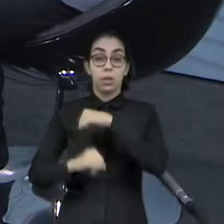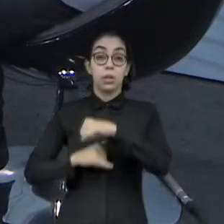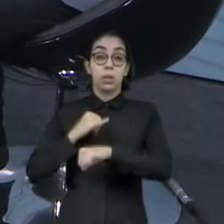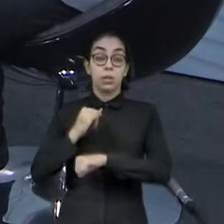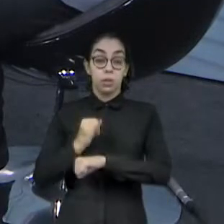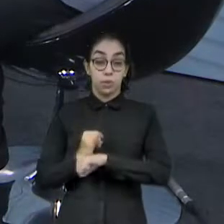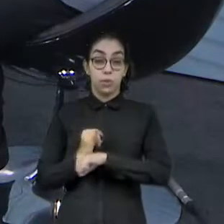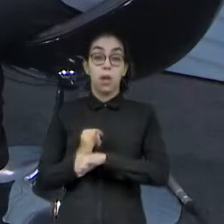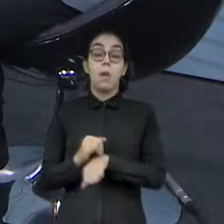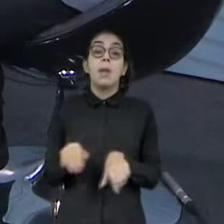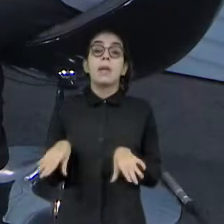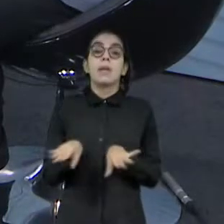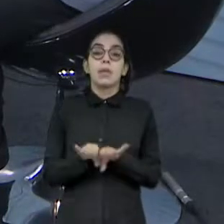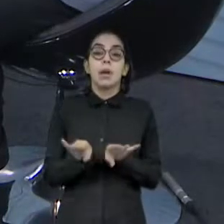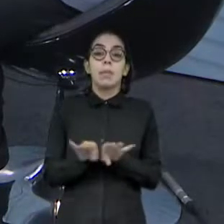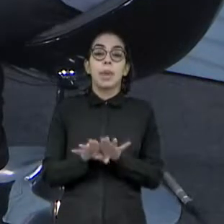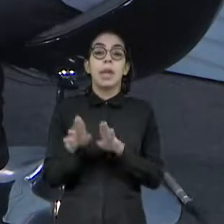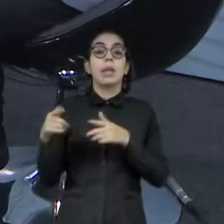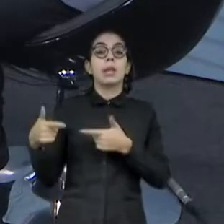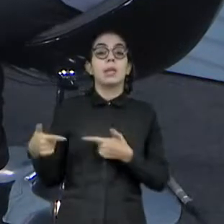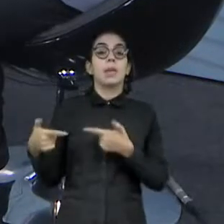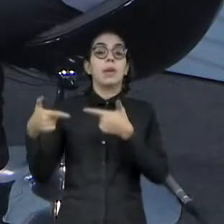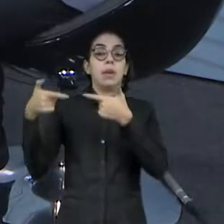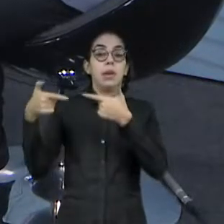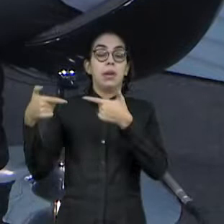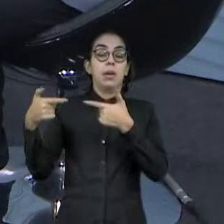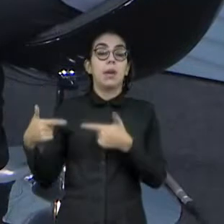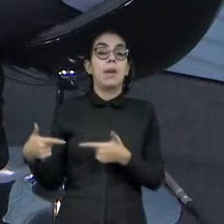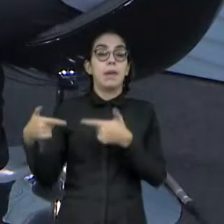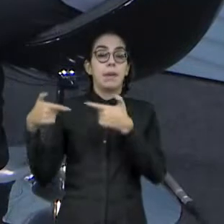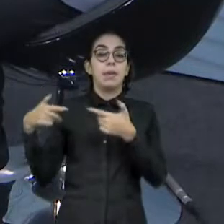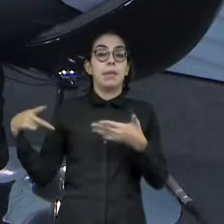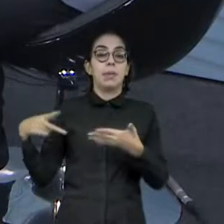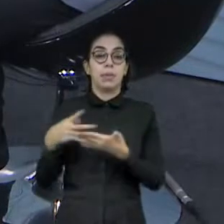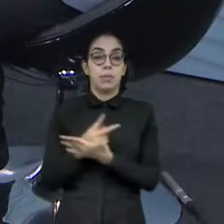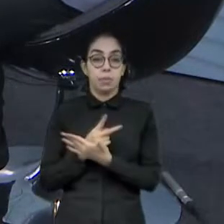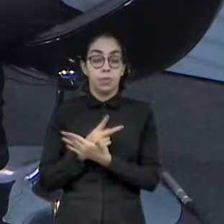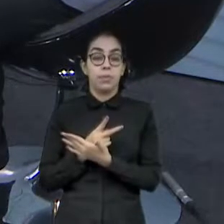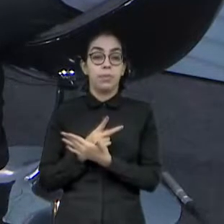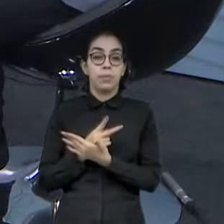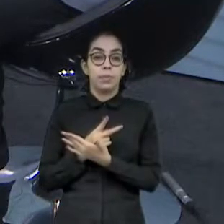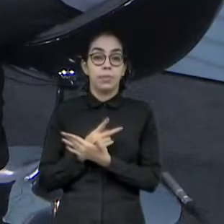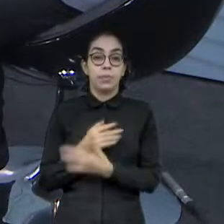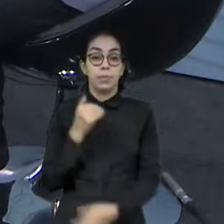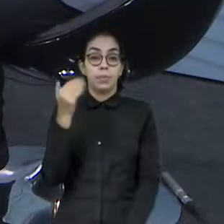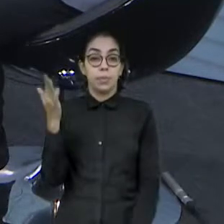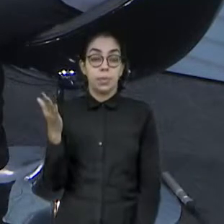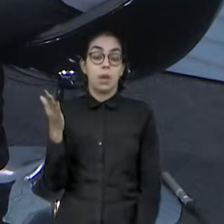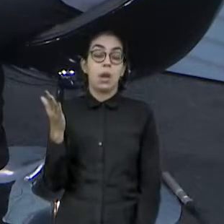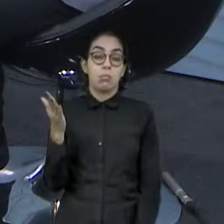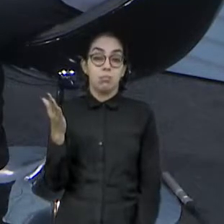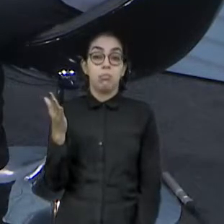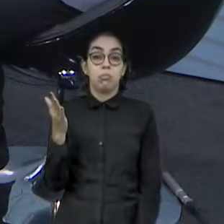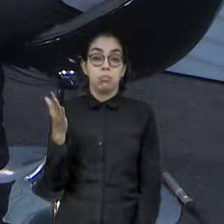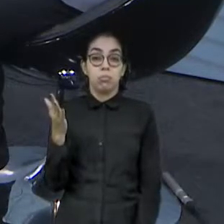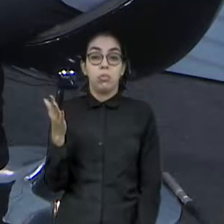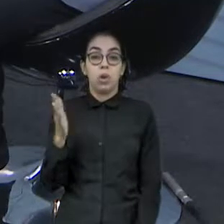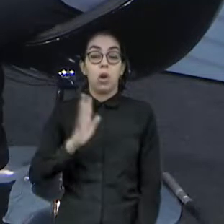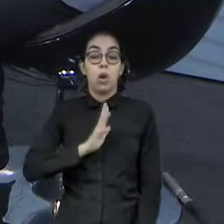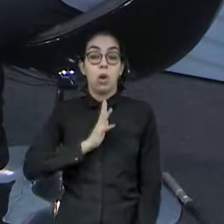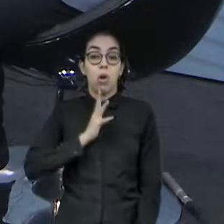guerra. Lá A Anistia Internacional... As violações são terríveis, estão sendo